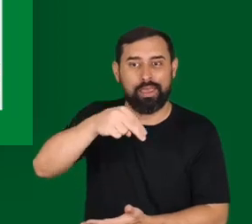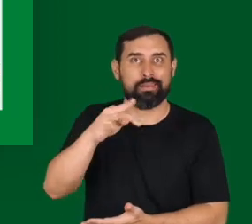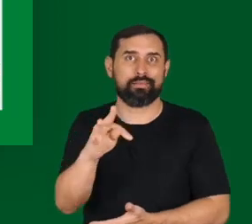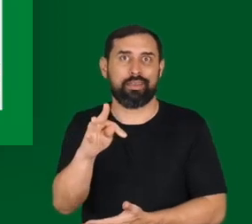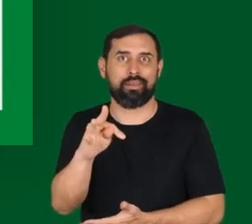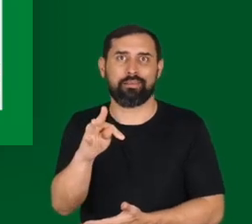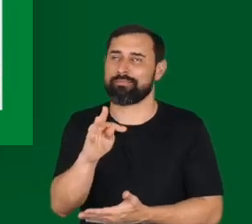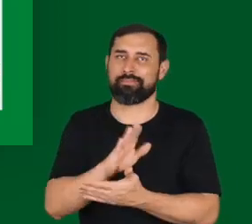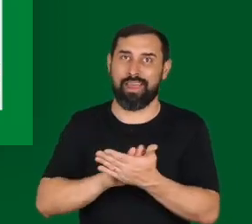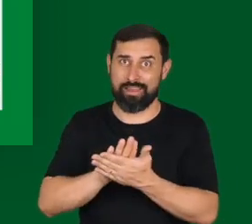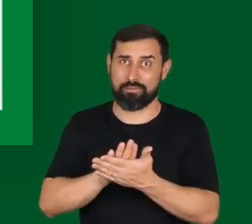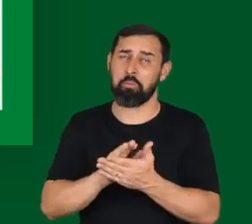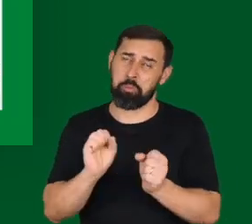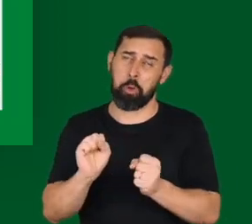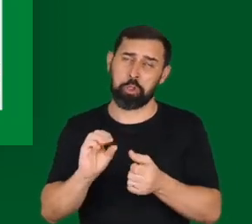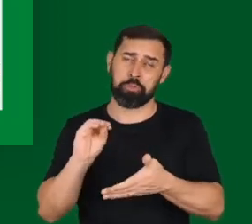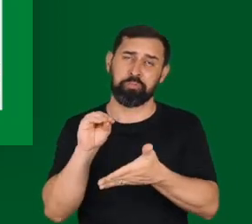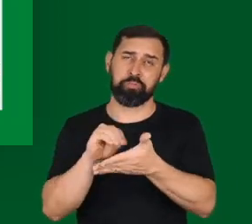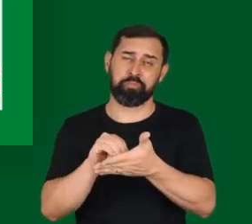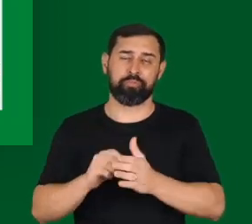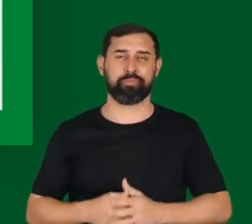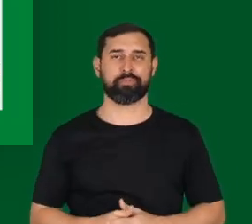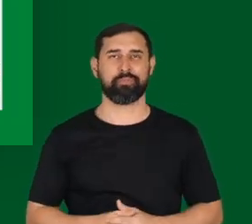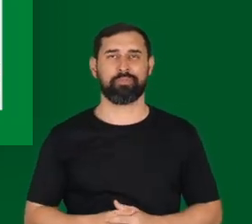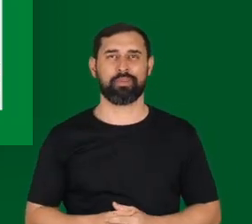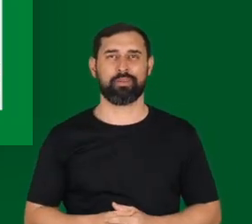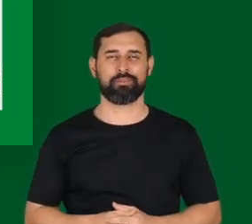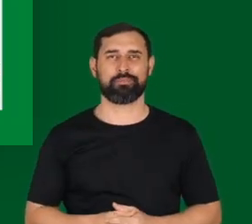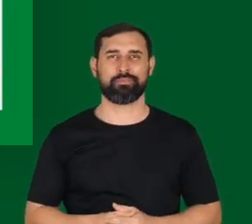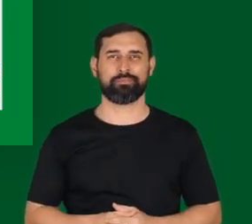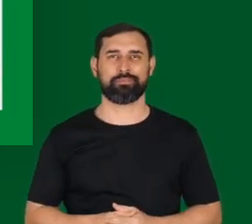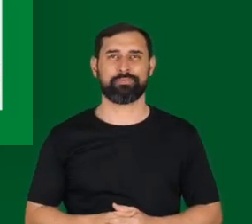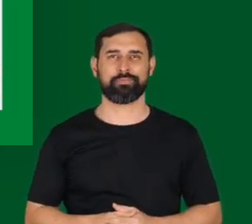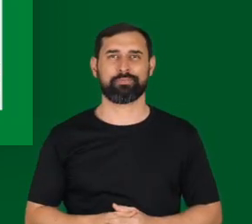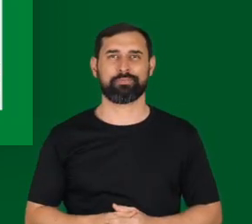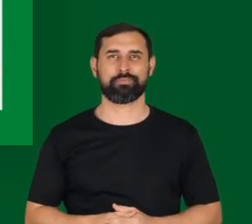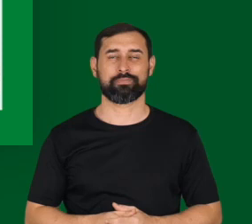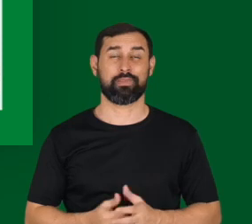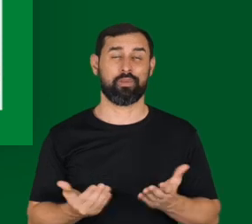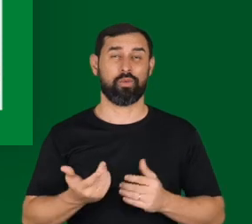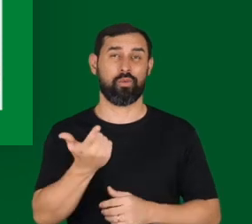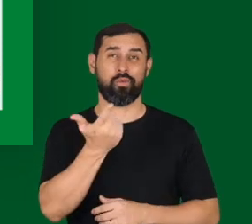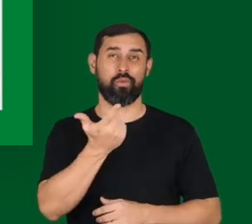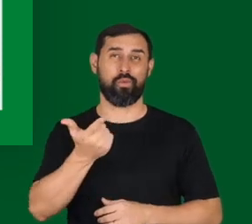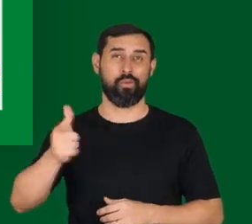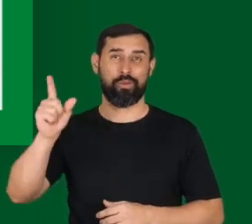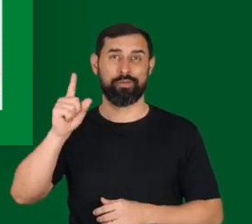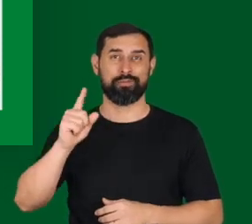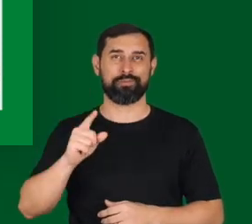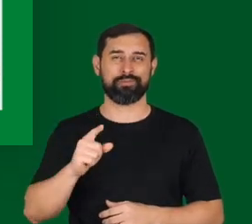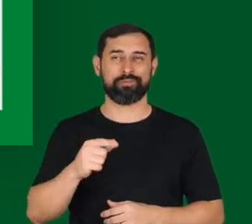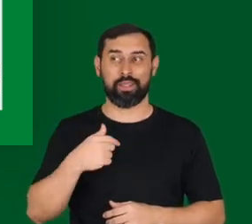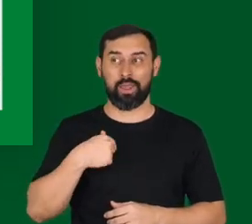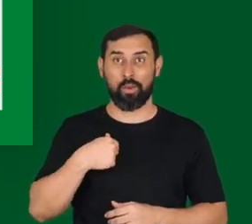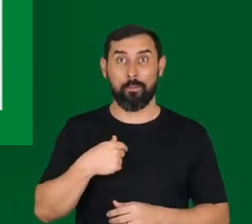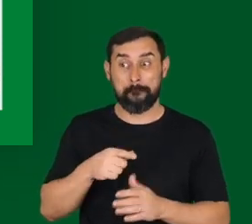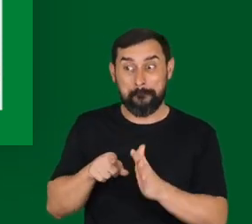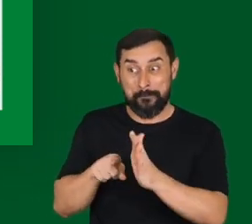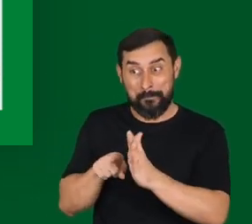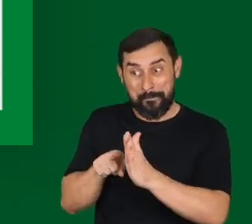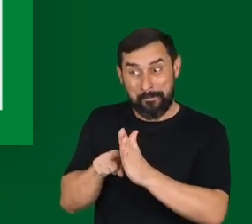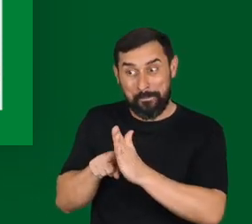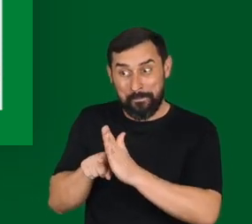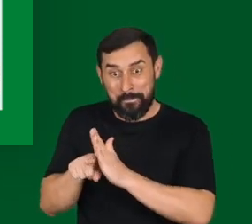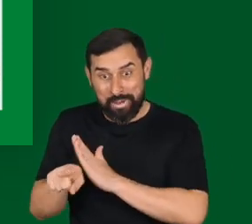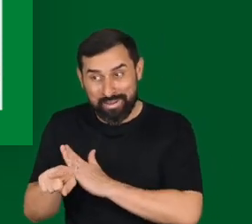utilizado. E aí a gente tem a alteração, né, a adaptação, na verdade, da escala verbal, da resposta